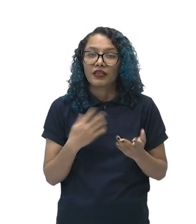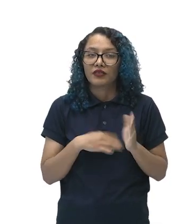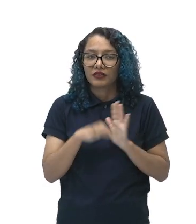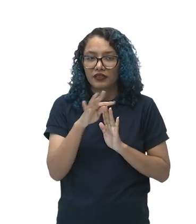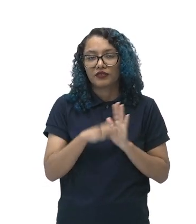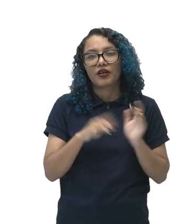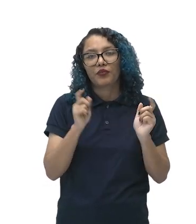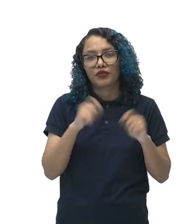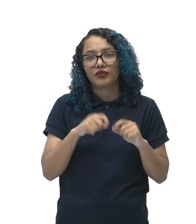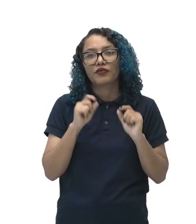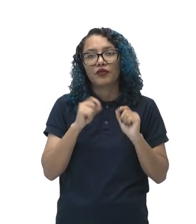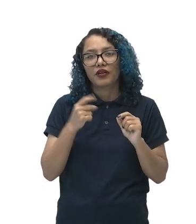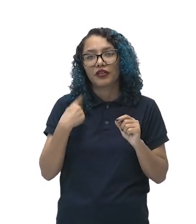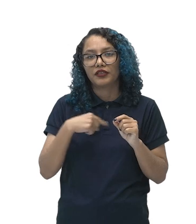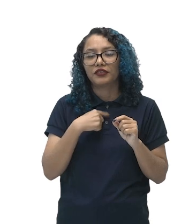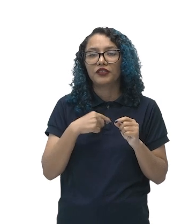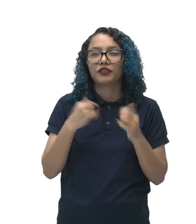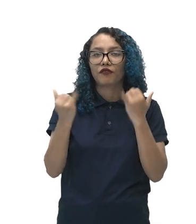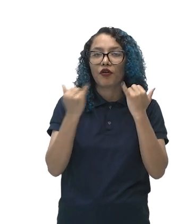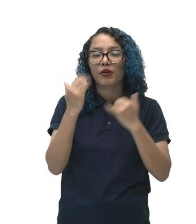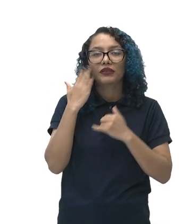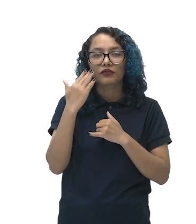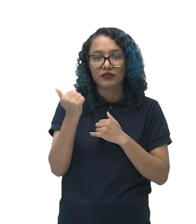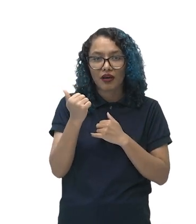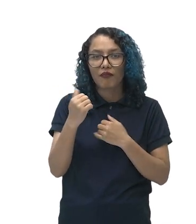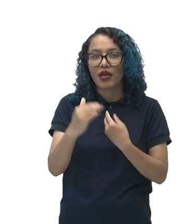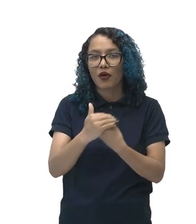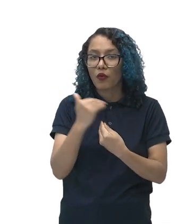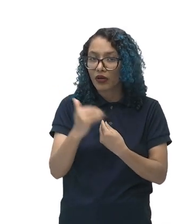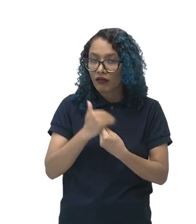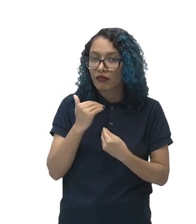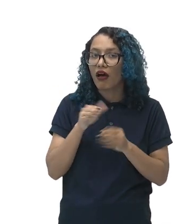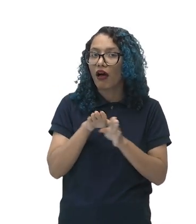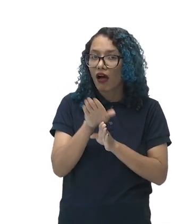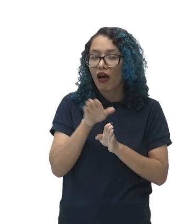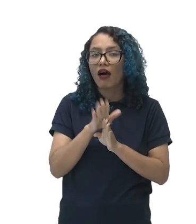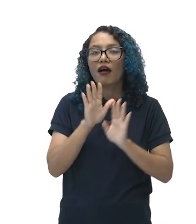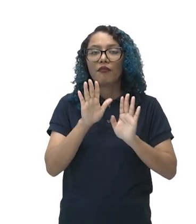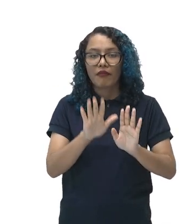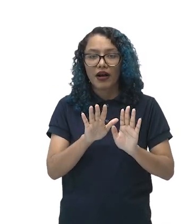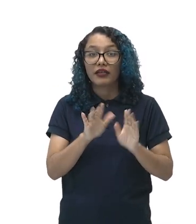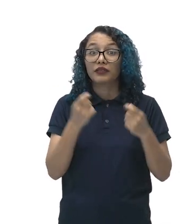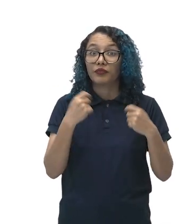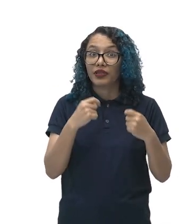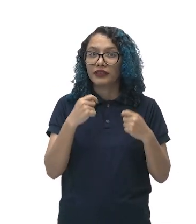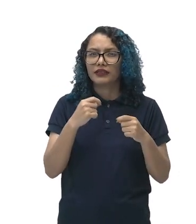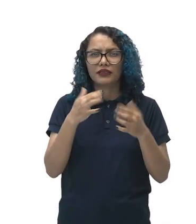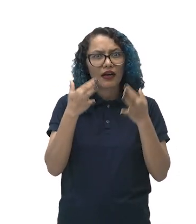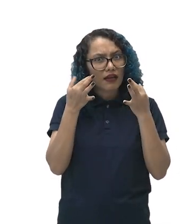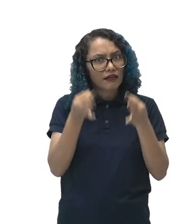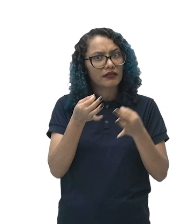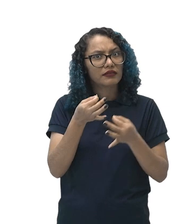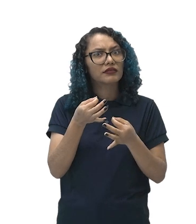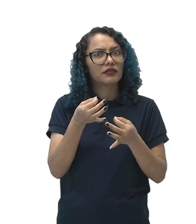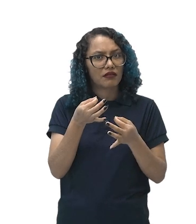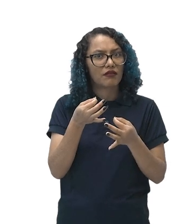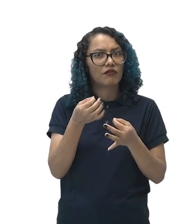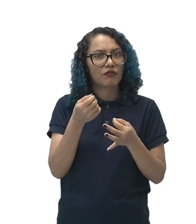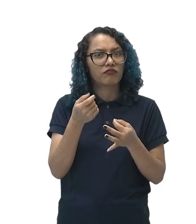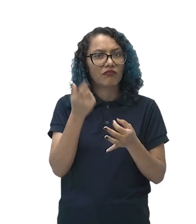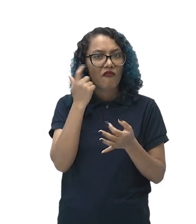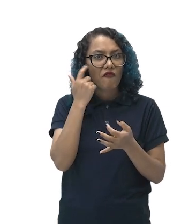nos informar, nos instruir, mas nós devemos ter o senso crítico de